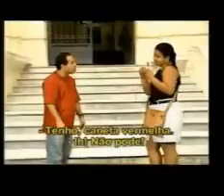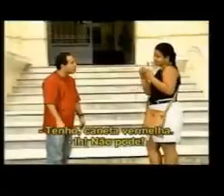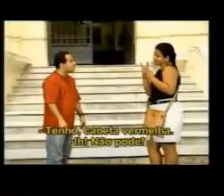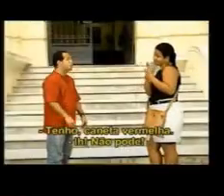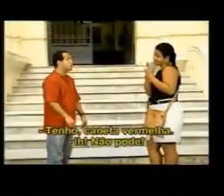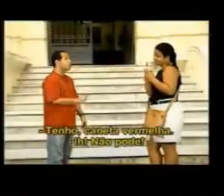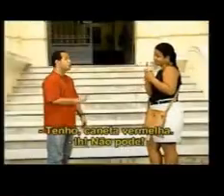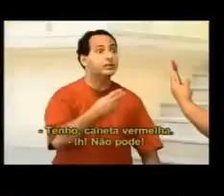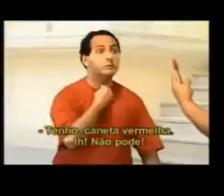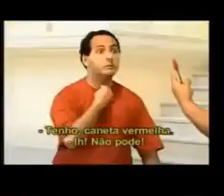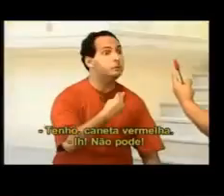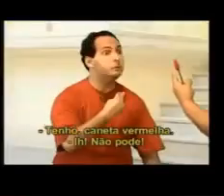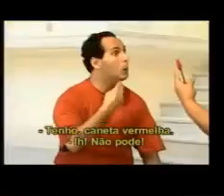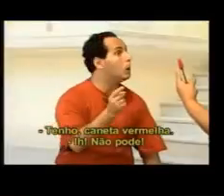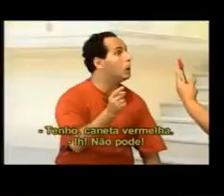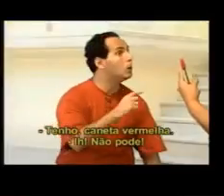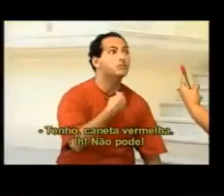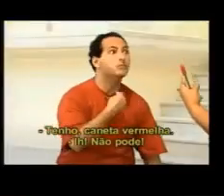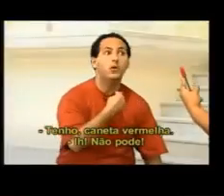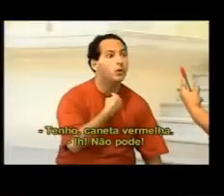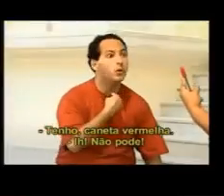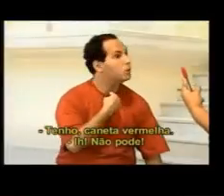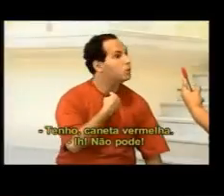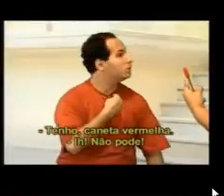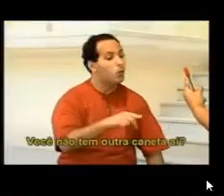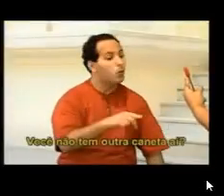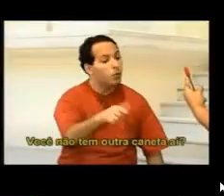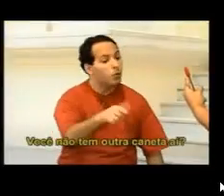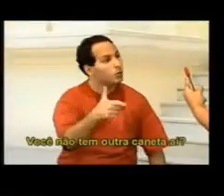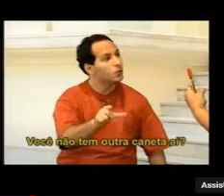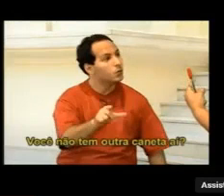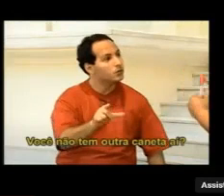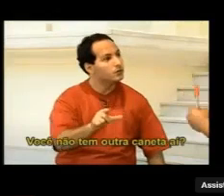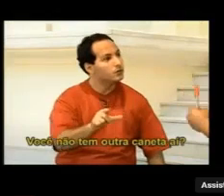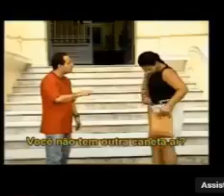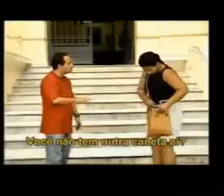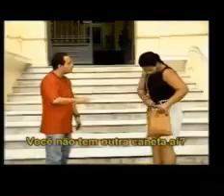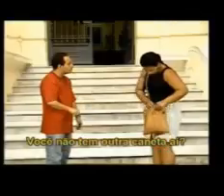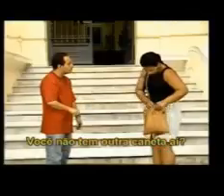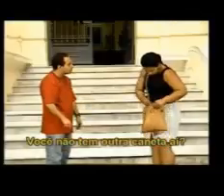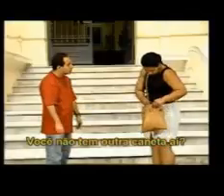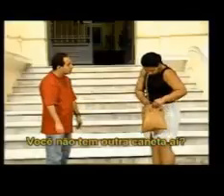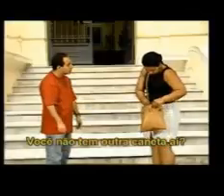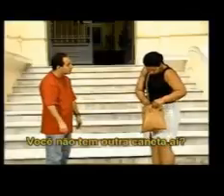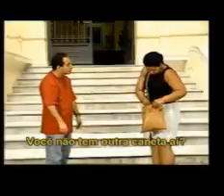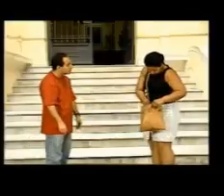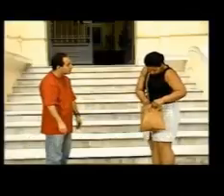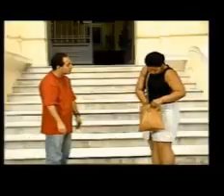Tenho. Caneta vermelha. E não pode. Você não tem outra caneta aí?